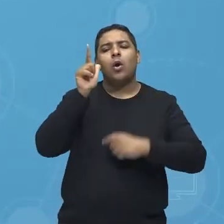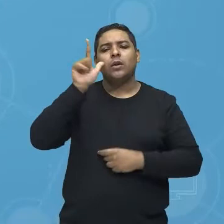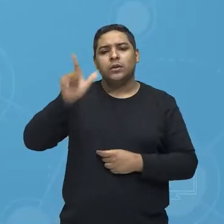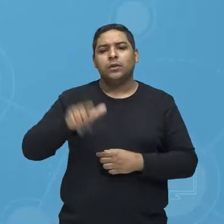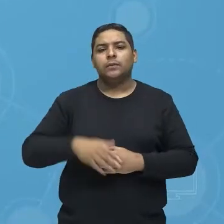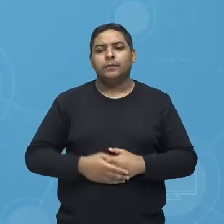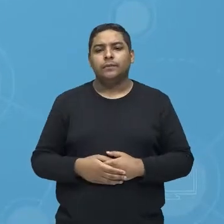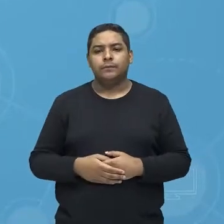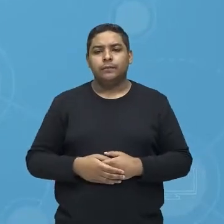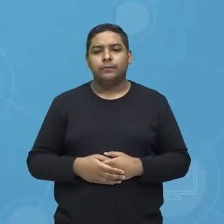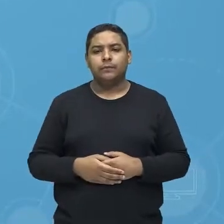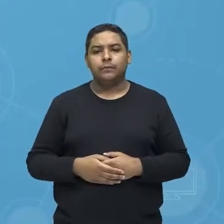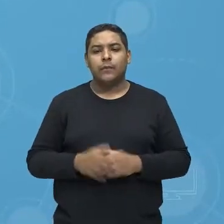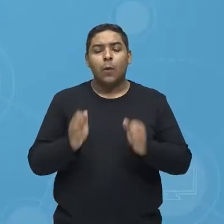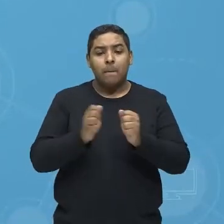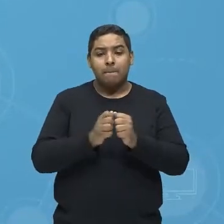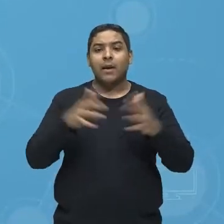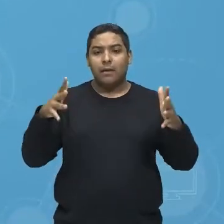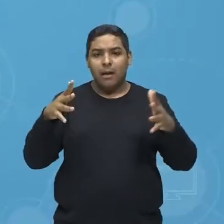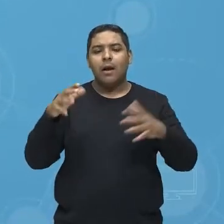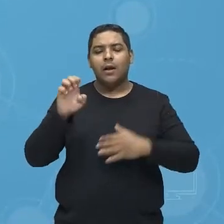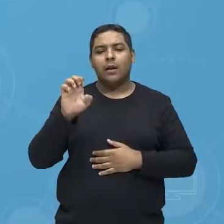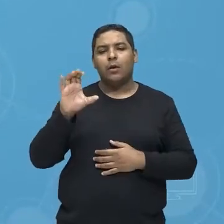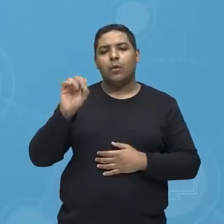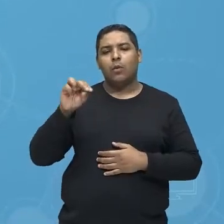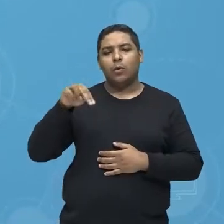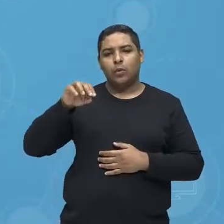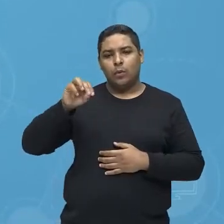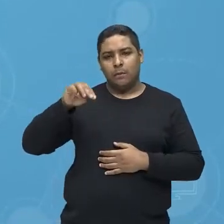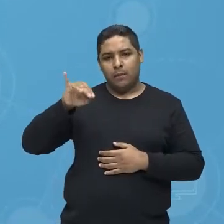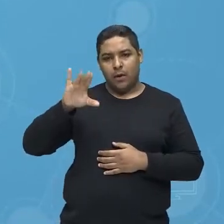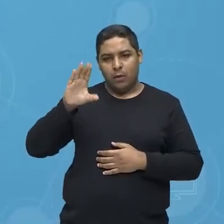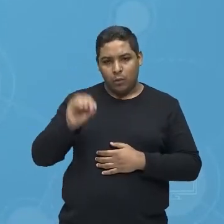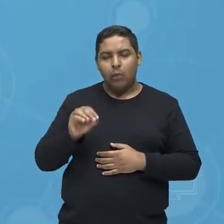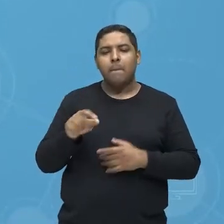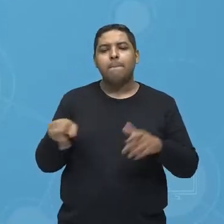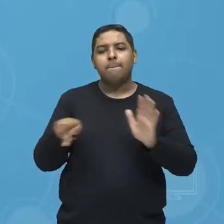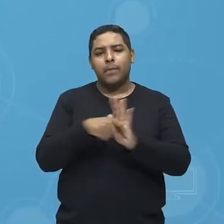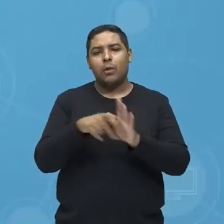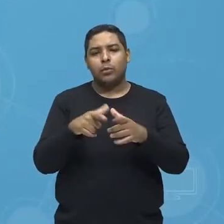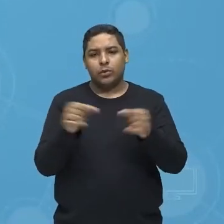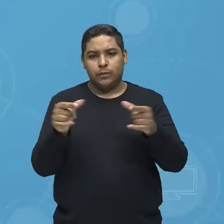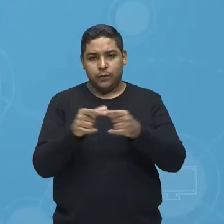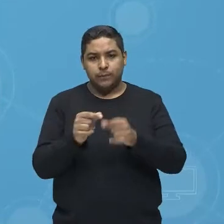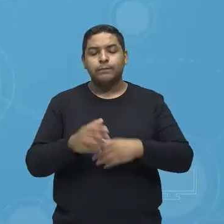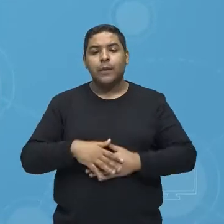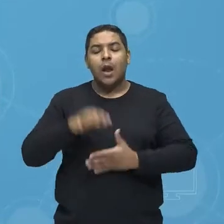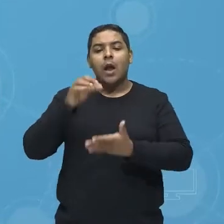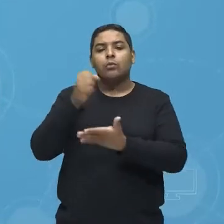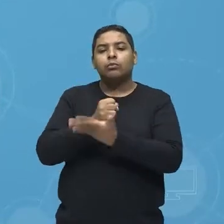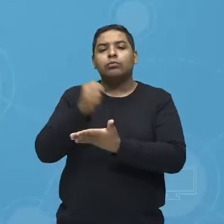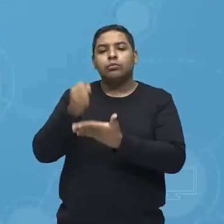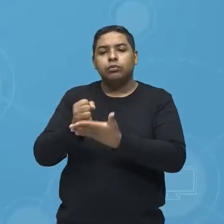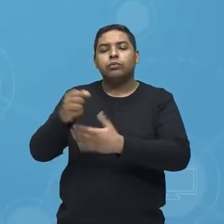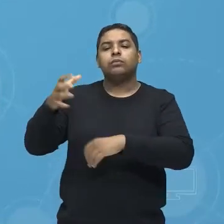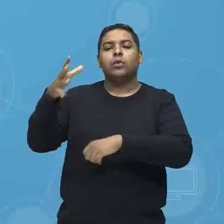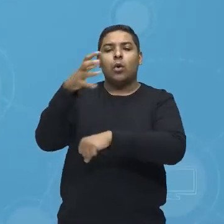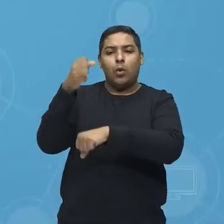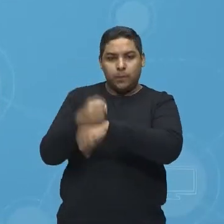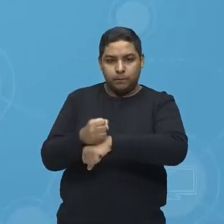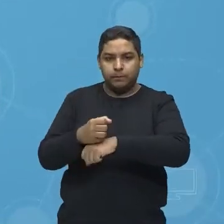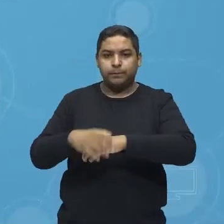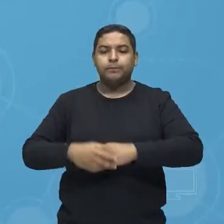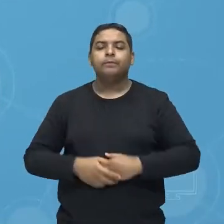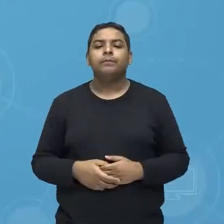conhecido aí como o milagre econômico japonês, né, com o Tratado de Colombo, a gente observa que tudo isso,